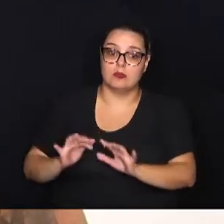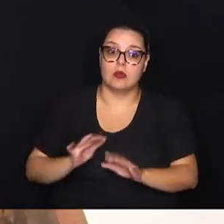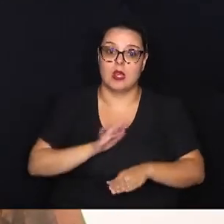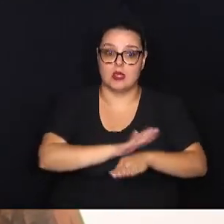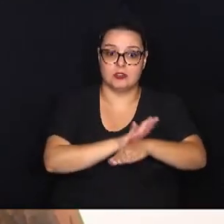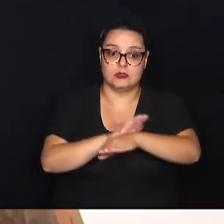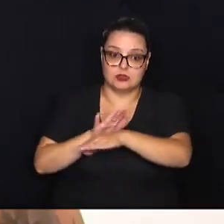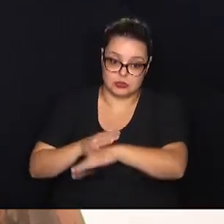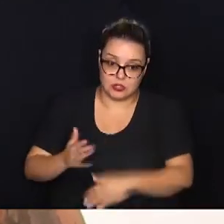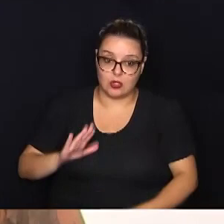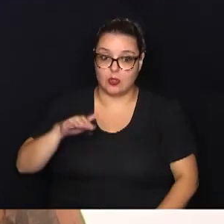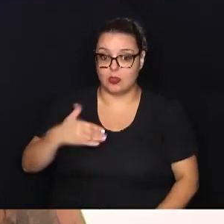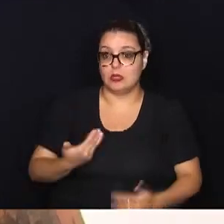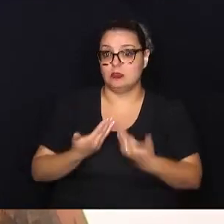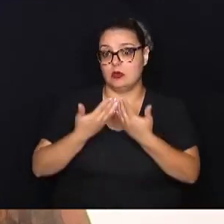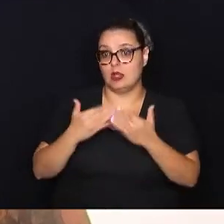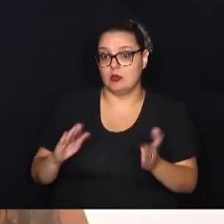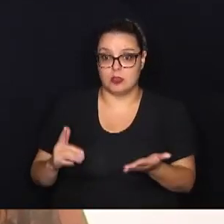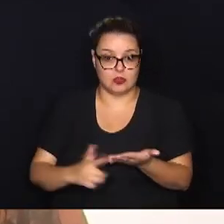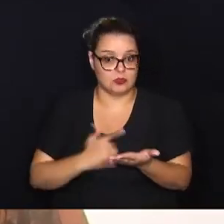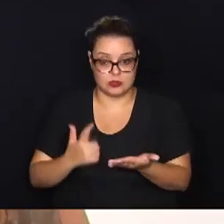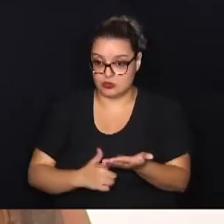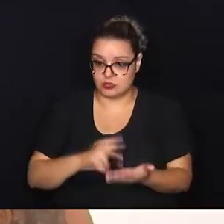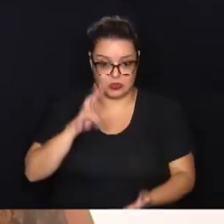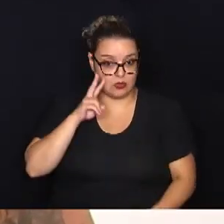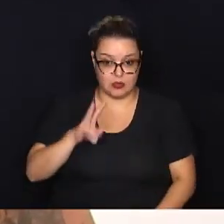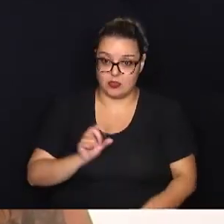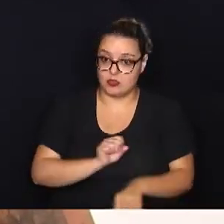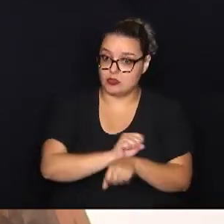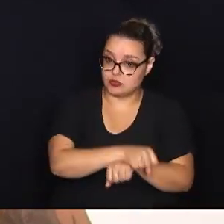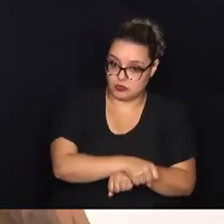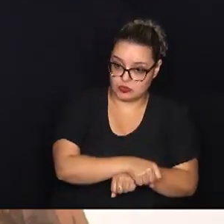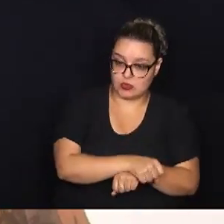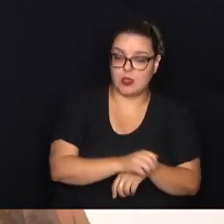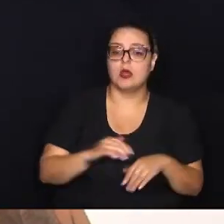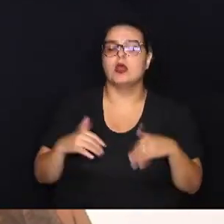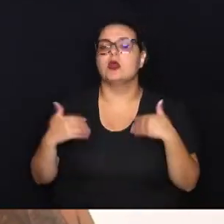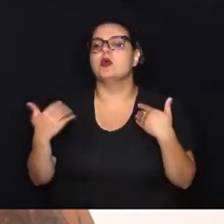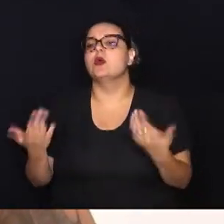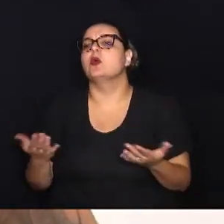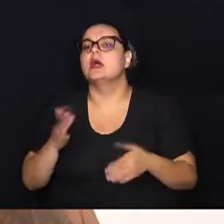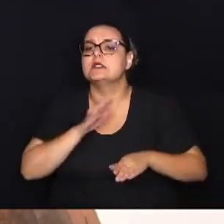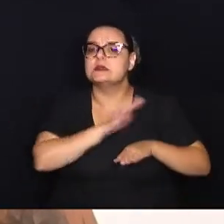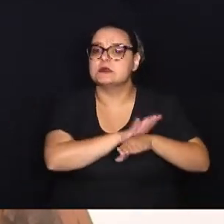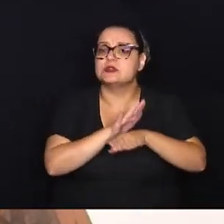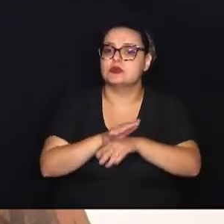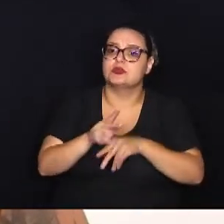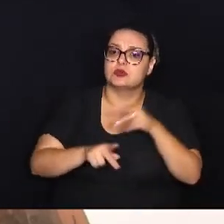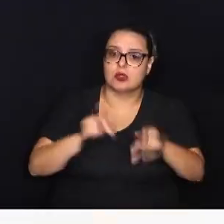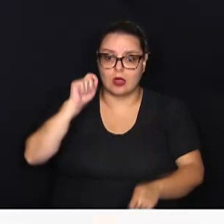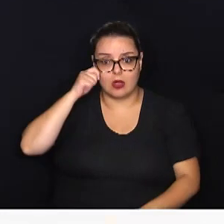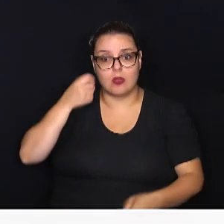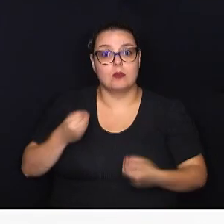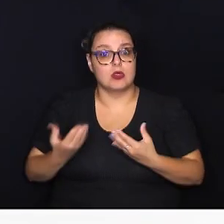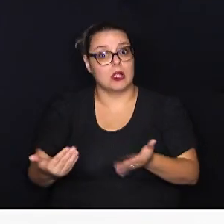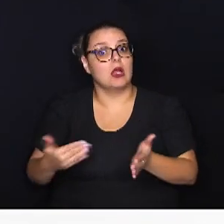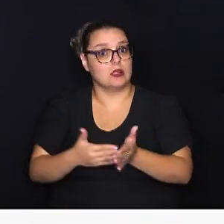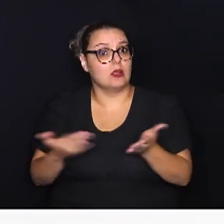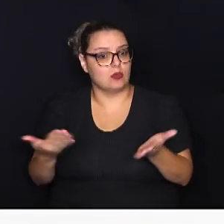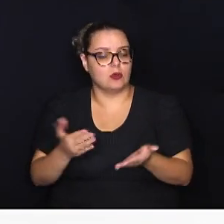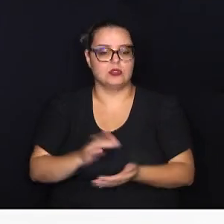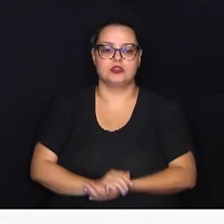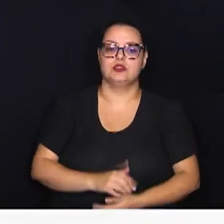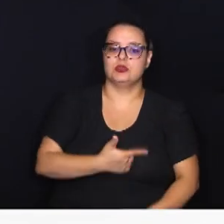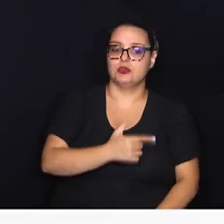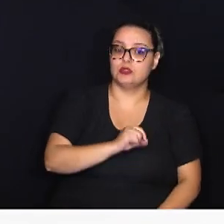porque quando a gente abre os livros didáticos, a gente só vê sobre escravidão e quais são as contribuições que esse povo preto traz até hoje. Em 2010,